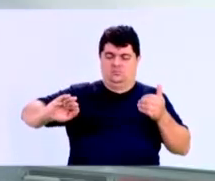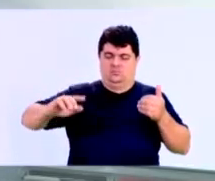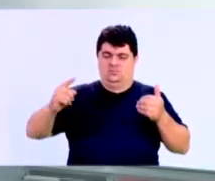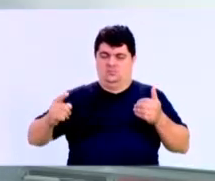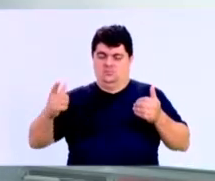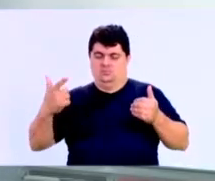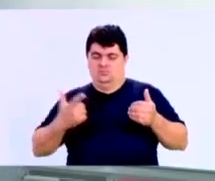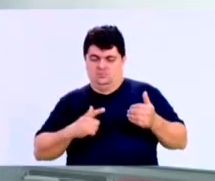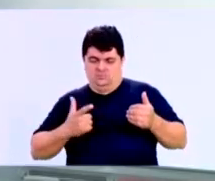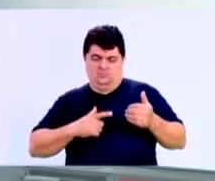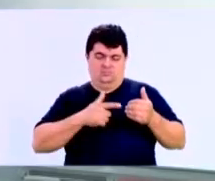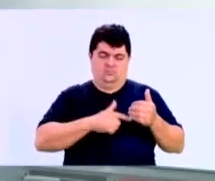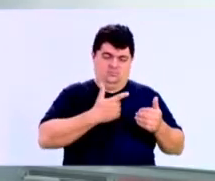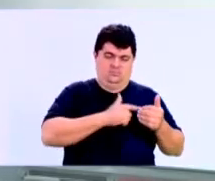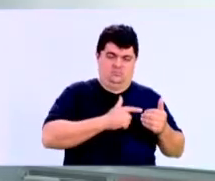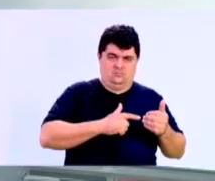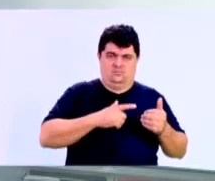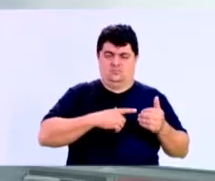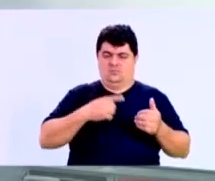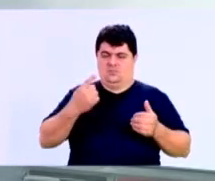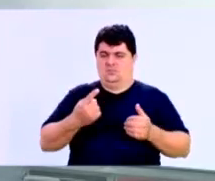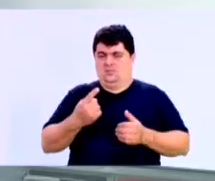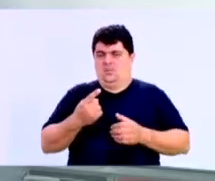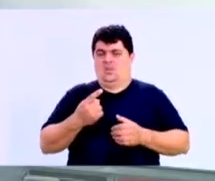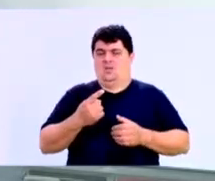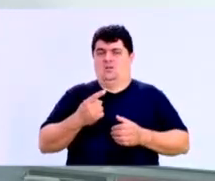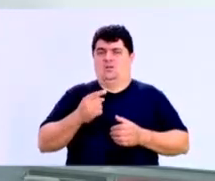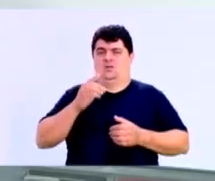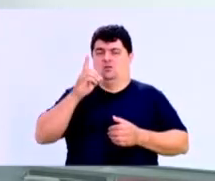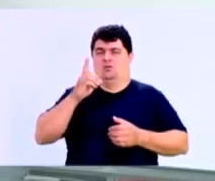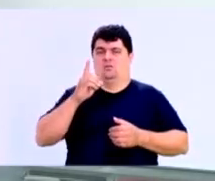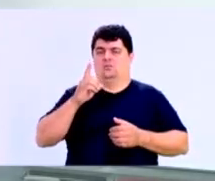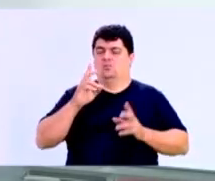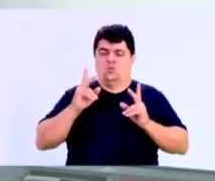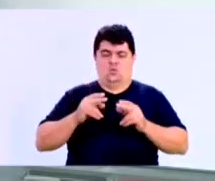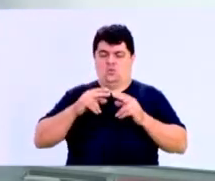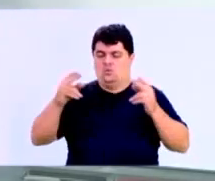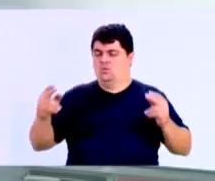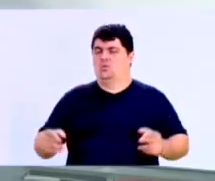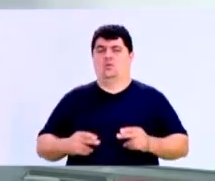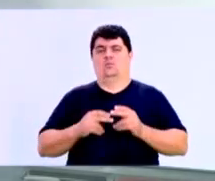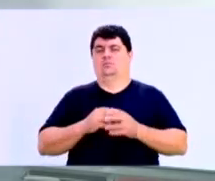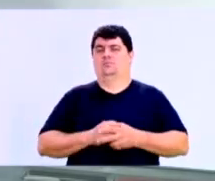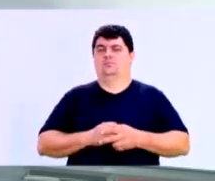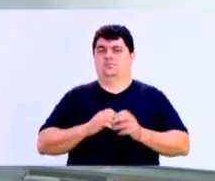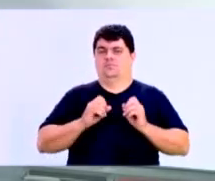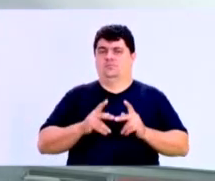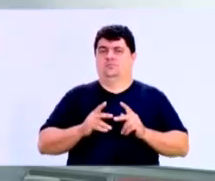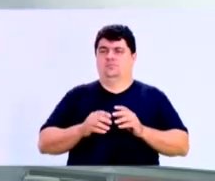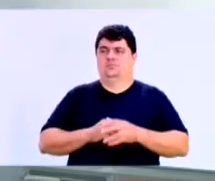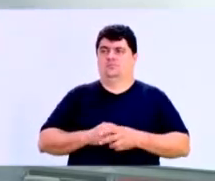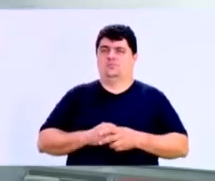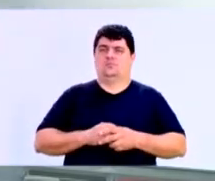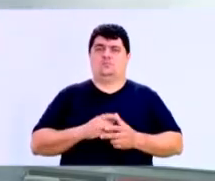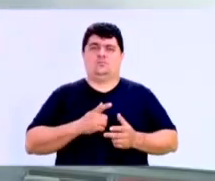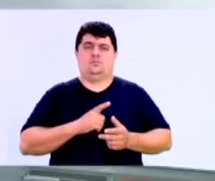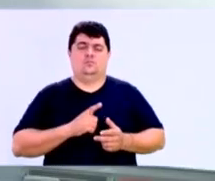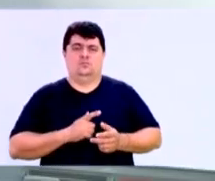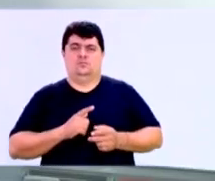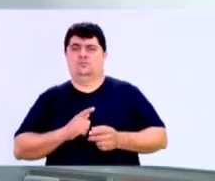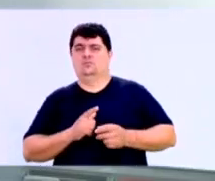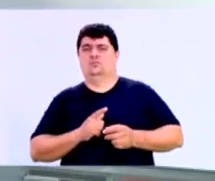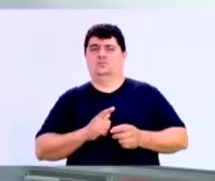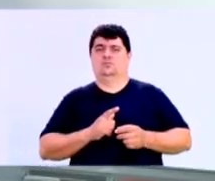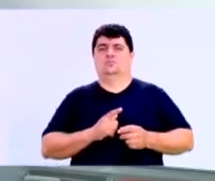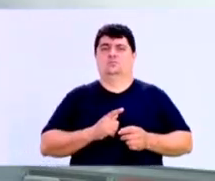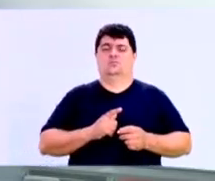eu não tenho das operações. Quando tem só um, valores a receber vai ser a mesma coisa que a professora Leila disse, correto? Quando tem dois no exercício,